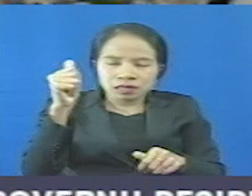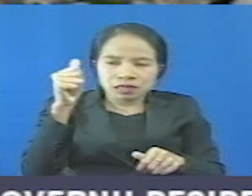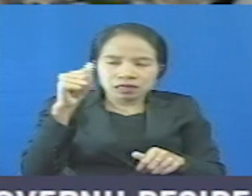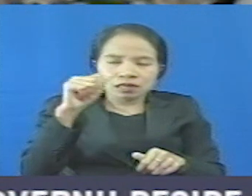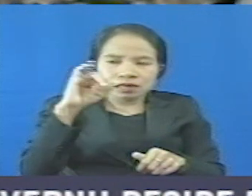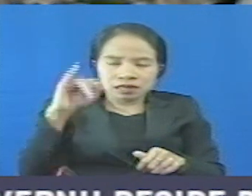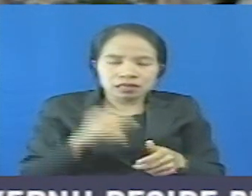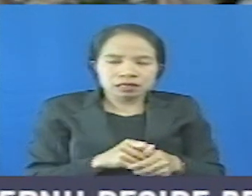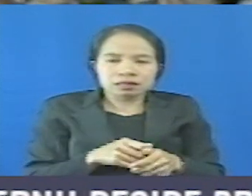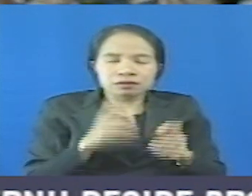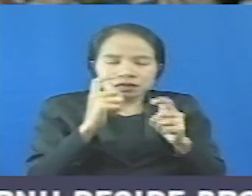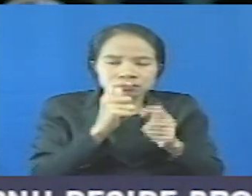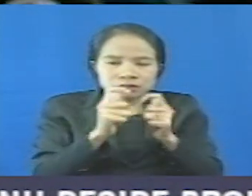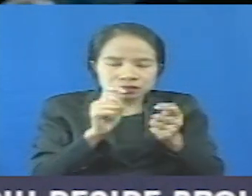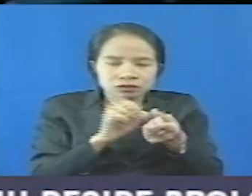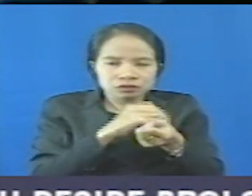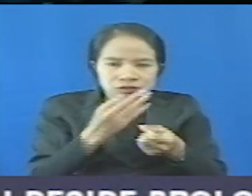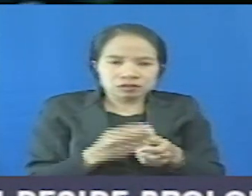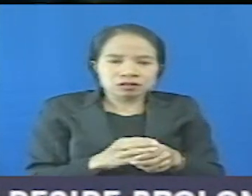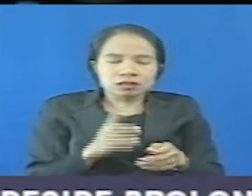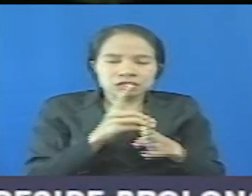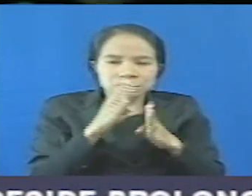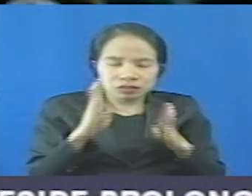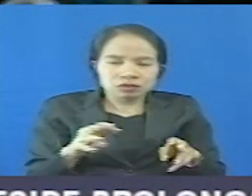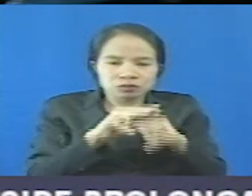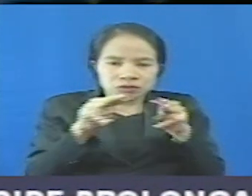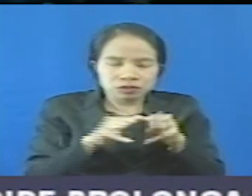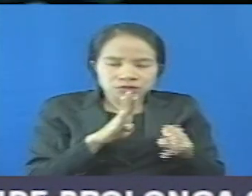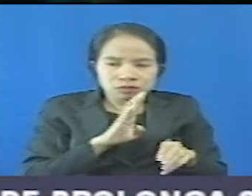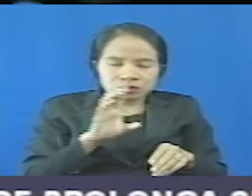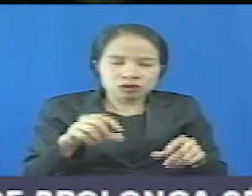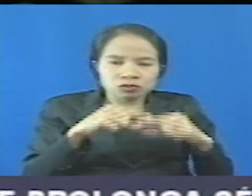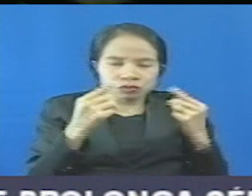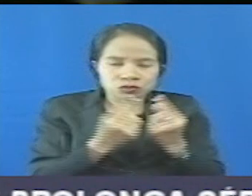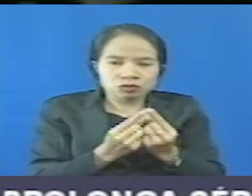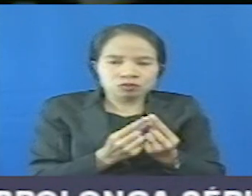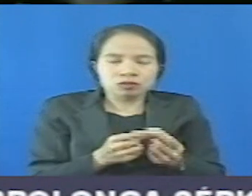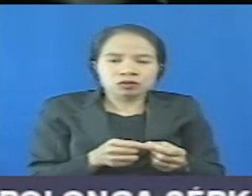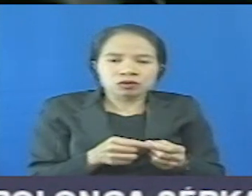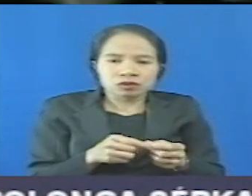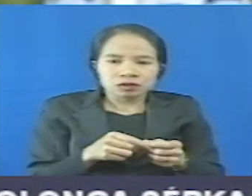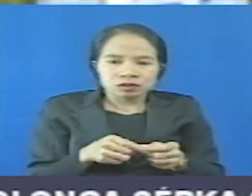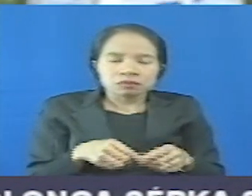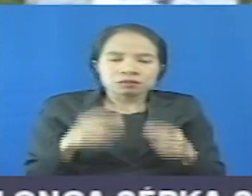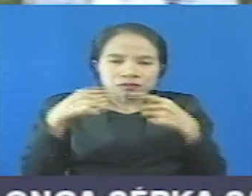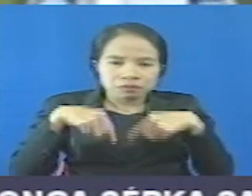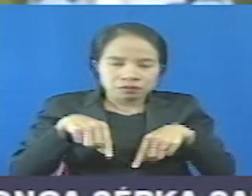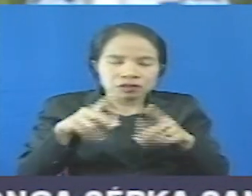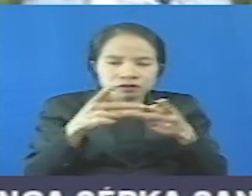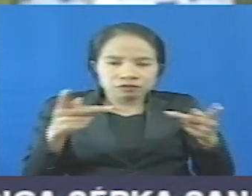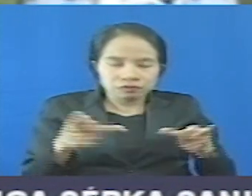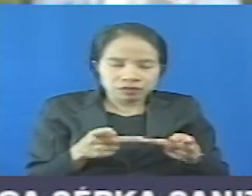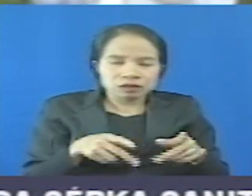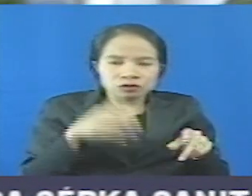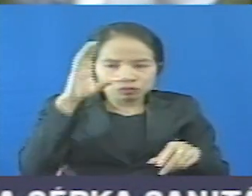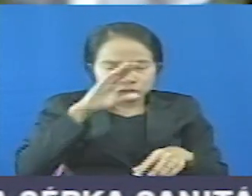Coordenador geral Centro Integrado de Gestão em Crise Município Balcão Sales Pinto Ateten, equipa Vigilância Epidemiologia Balcão Toona Fatina afetado o de Buca